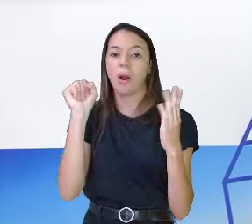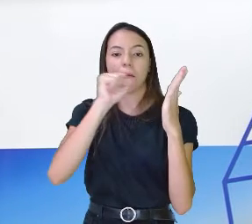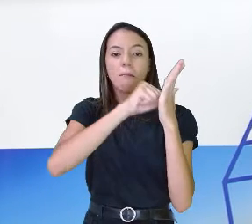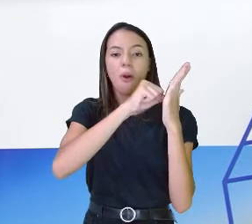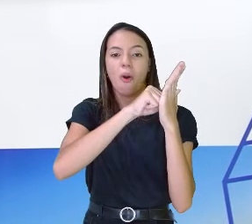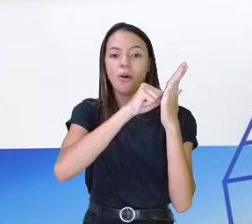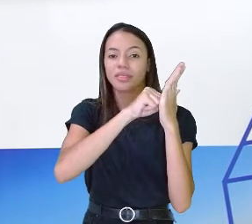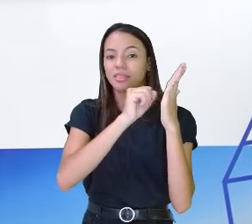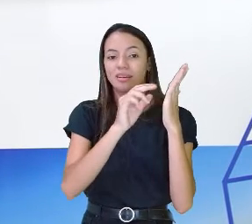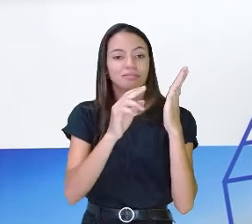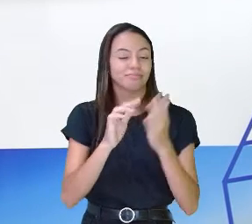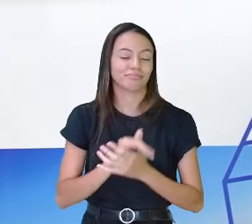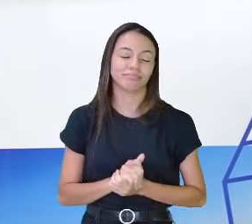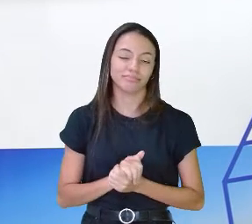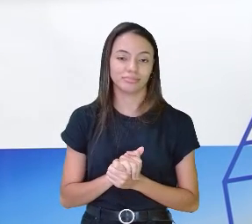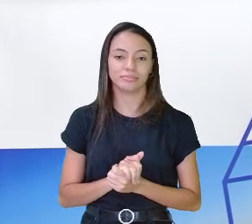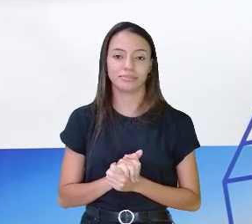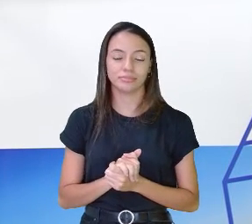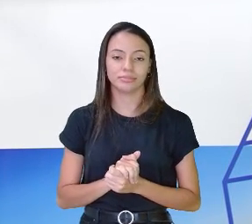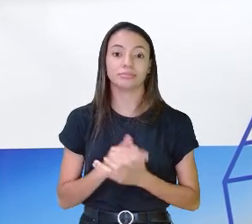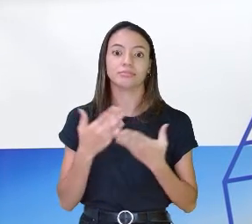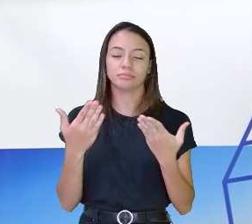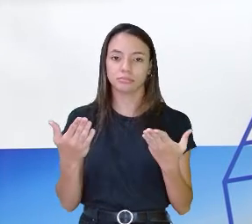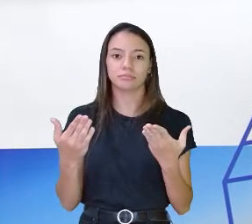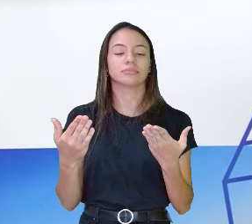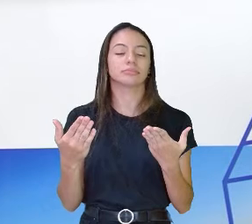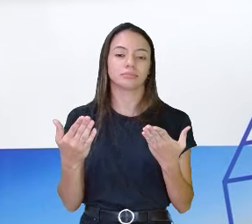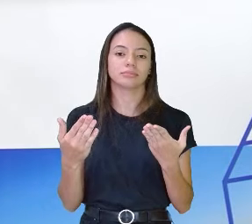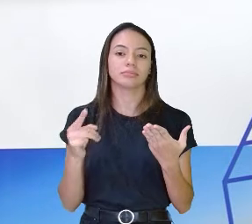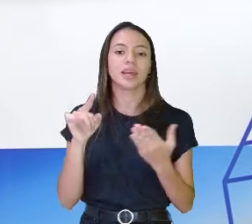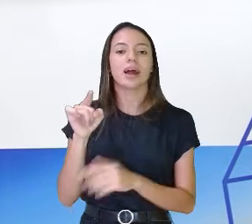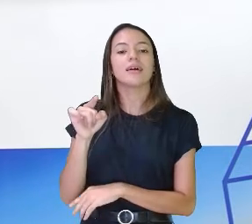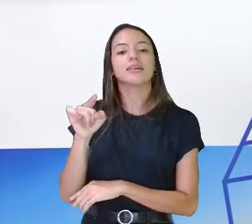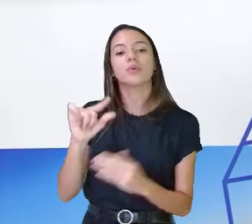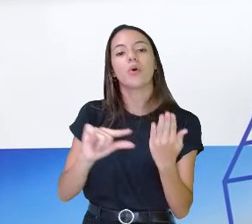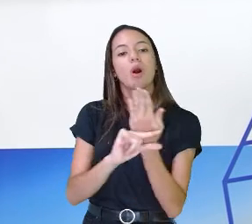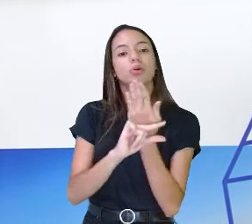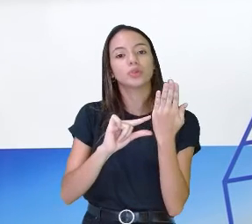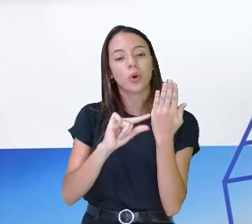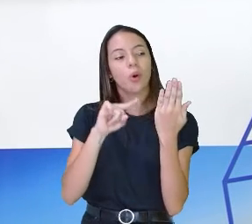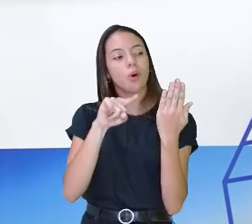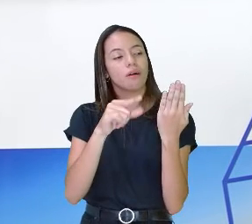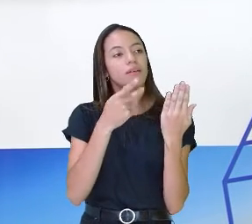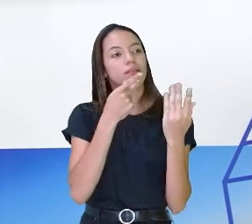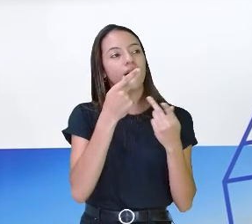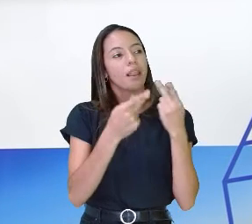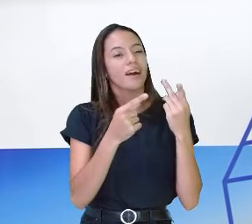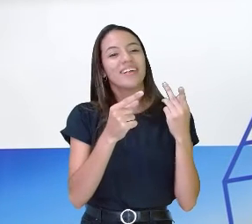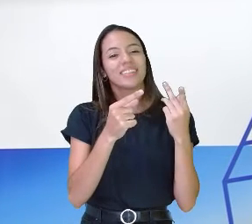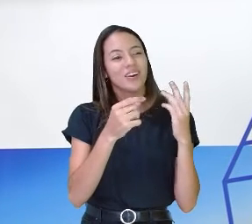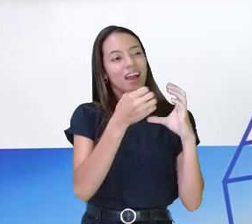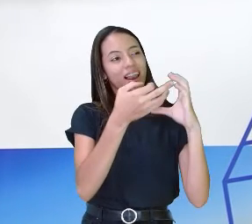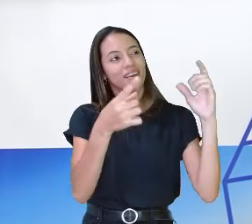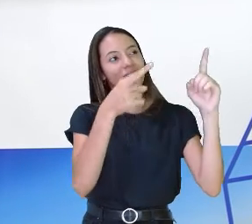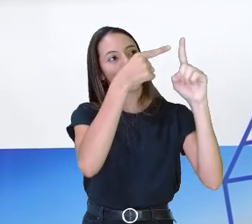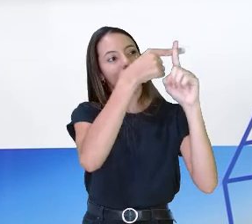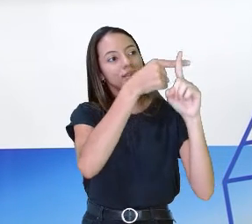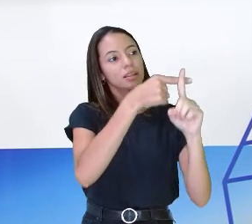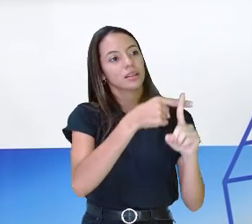Então, ele está tratando isso como se fosse o ideal, né? E aí vai contra o que a gente entende como